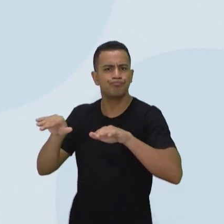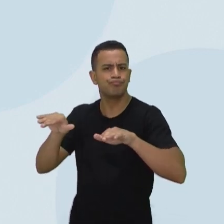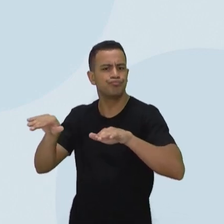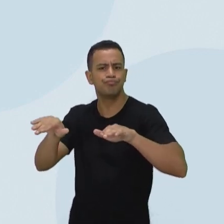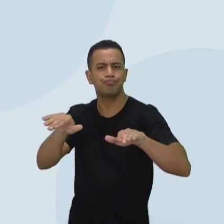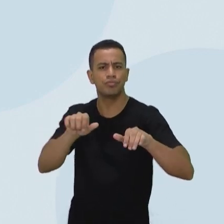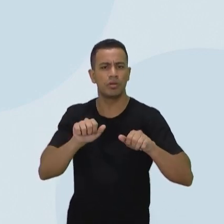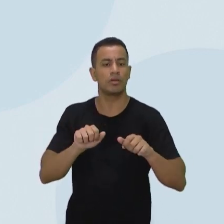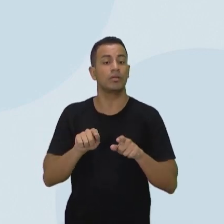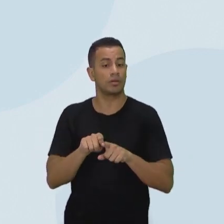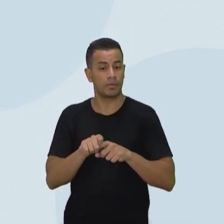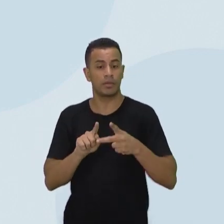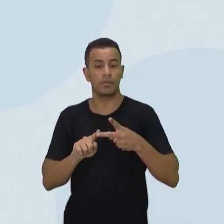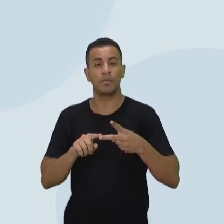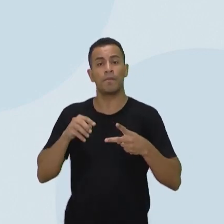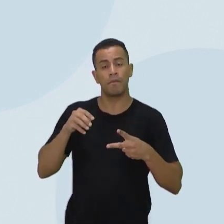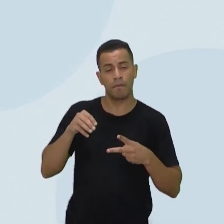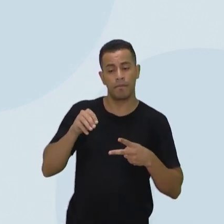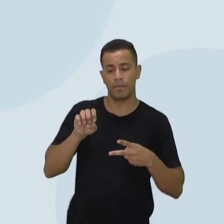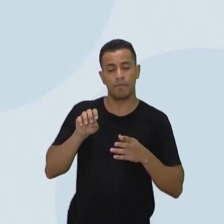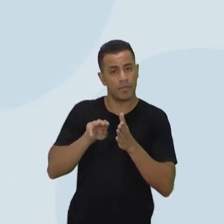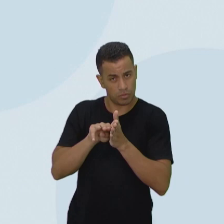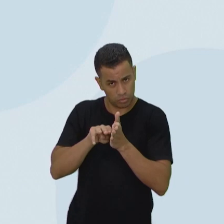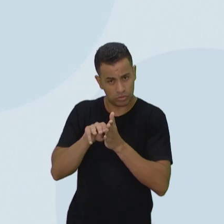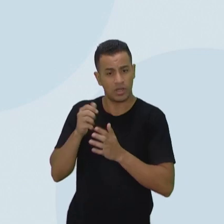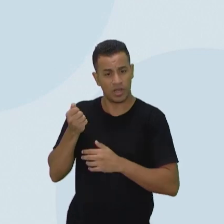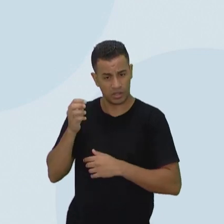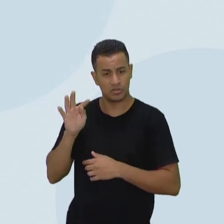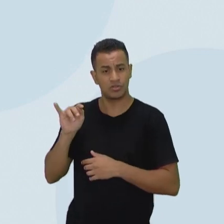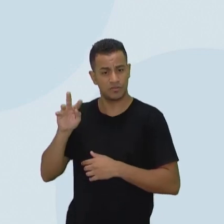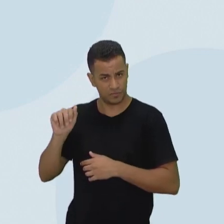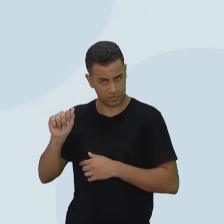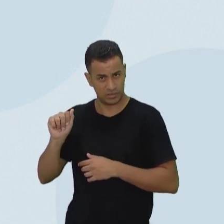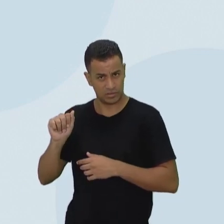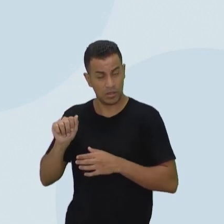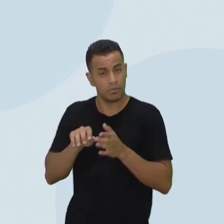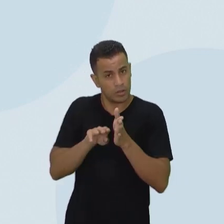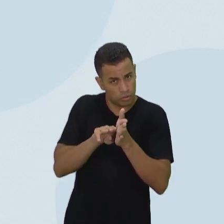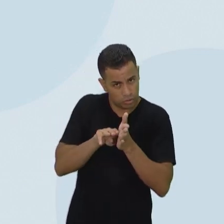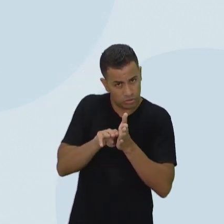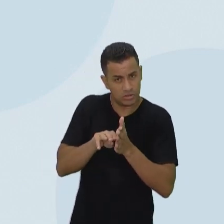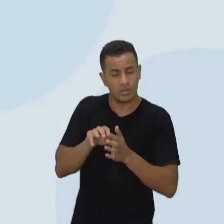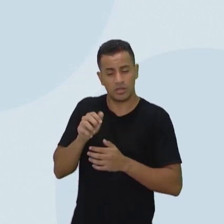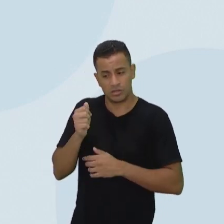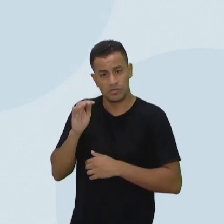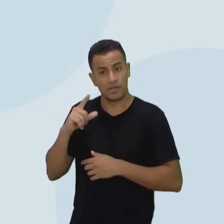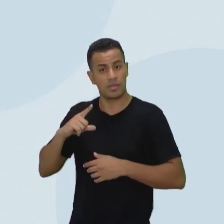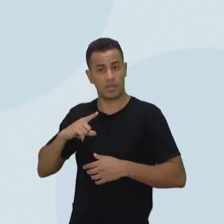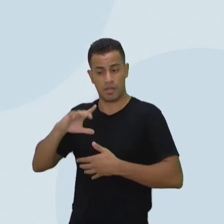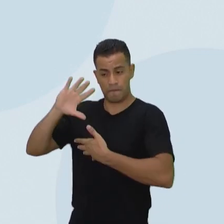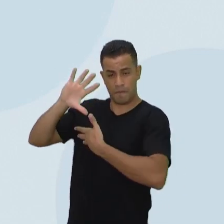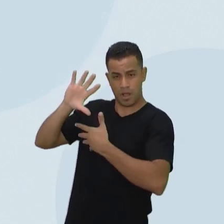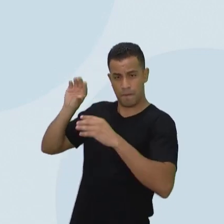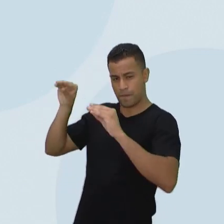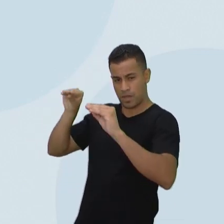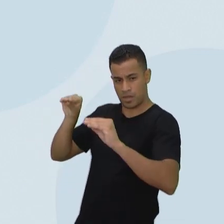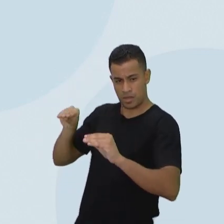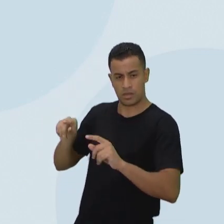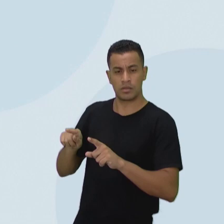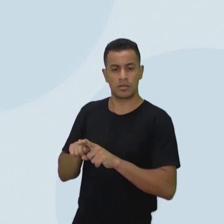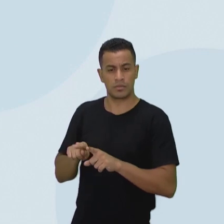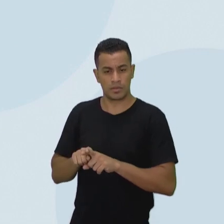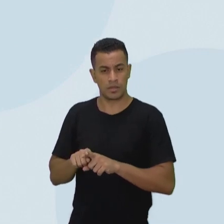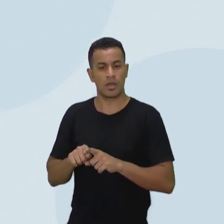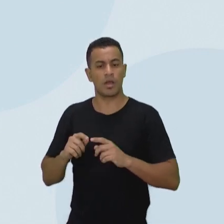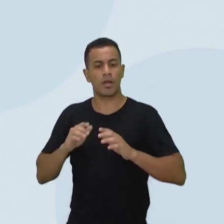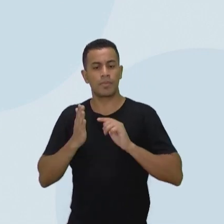metodologia ativa que estão no mapa, apresentação dos desdobramentos, vai aparecer o Saiba Mais e as referências